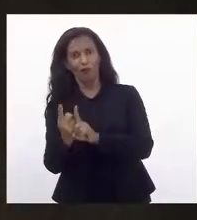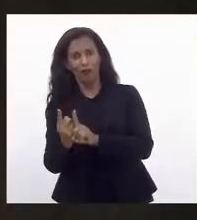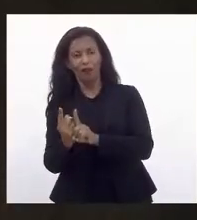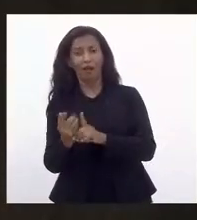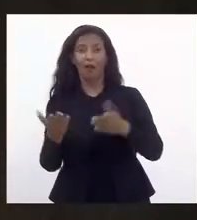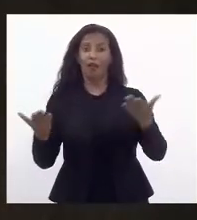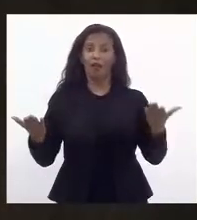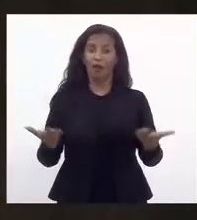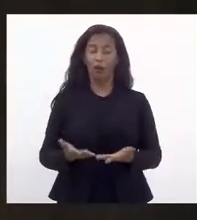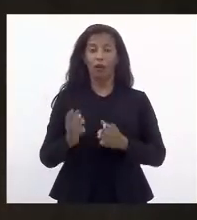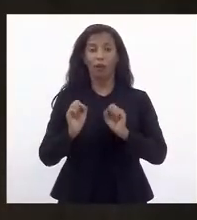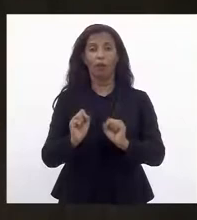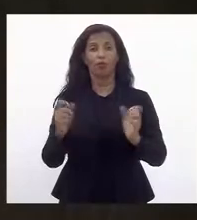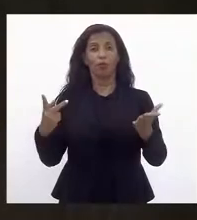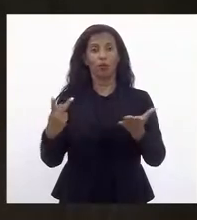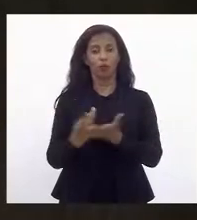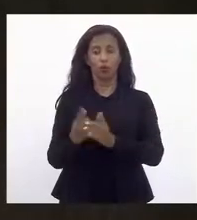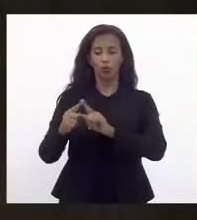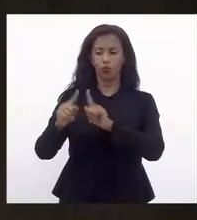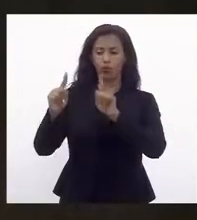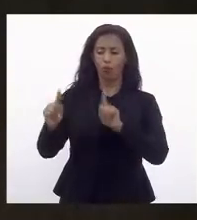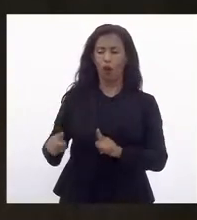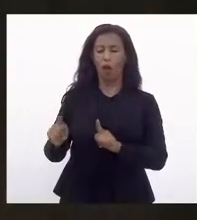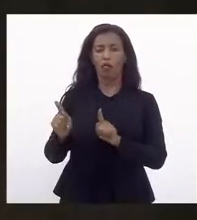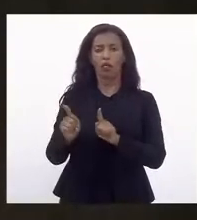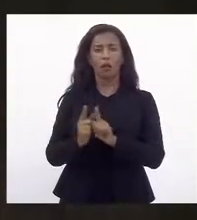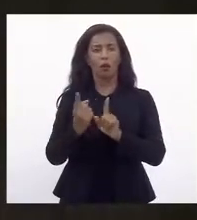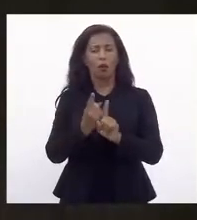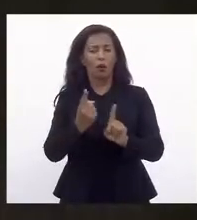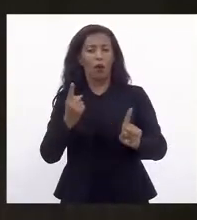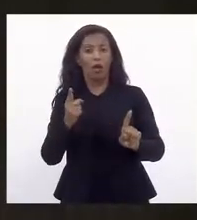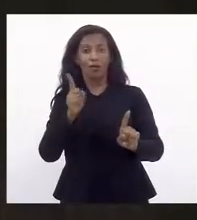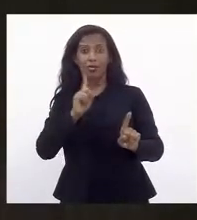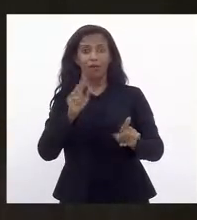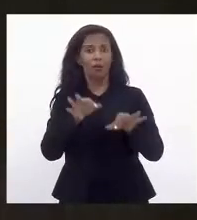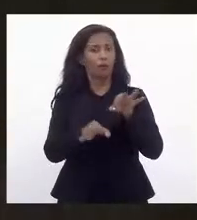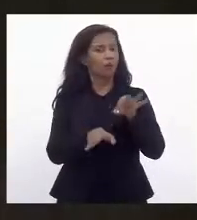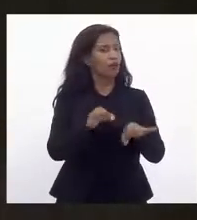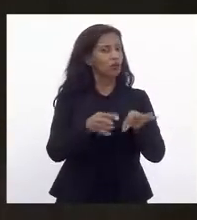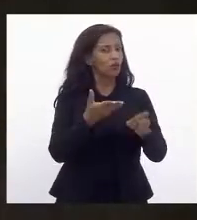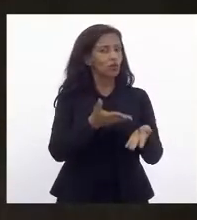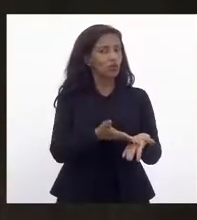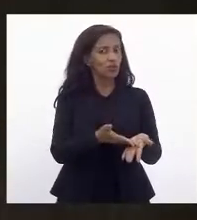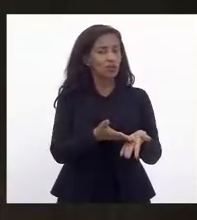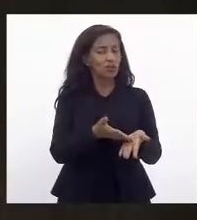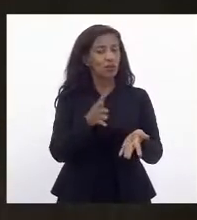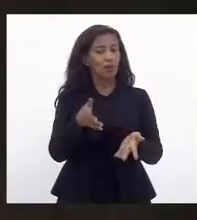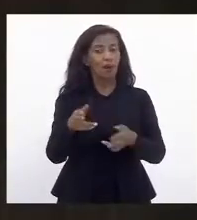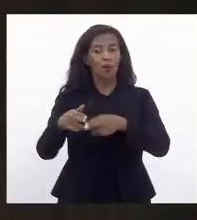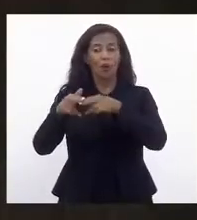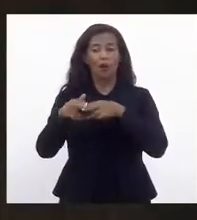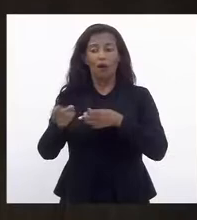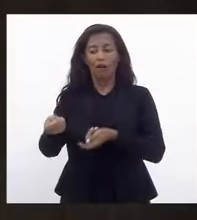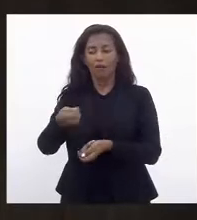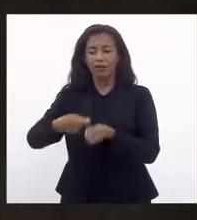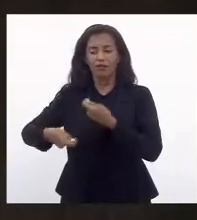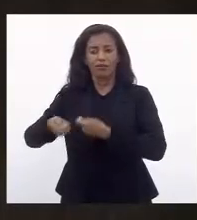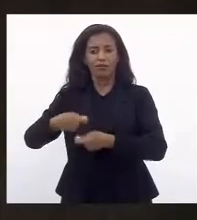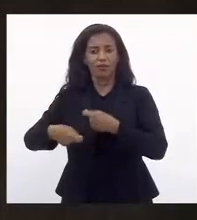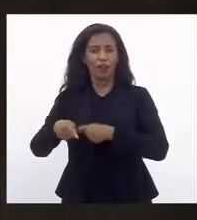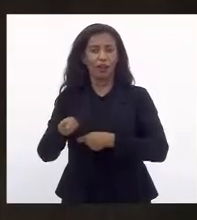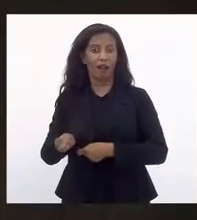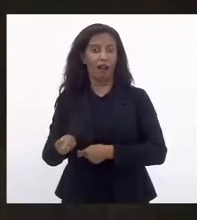Agora, pode também um servidor ser afastado, não por uma medida judicial, mas por uma medida administrativa. E aí